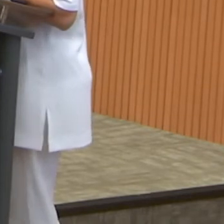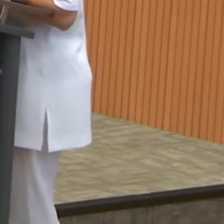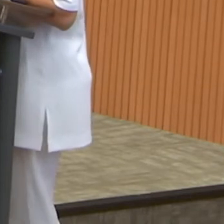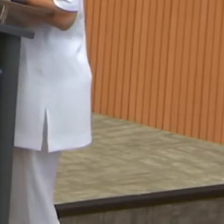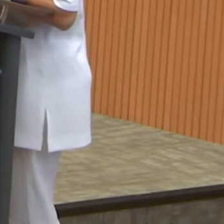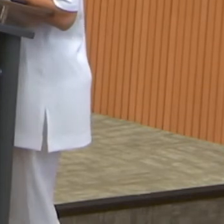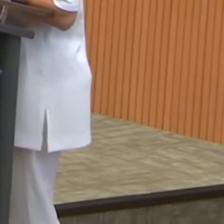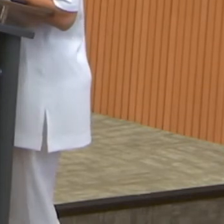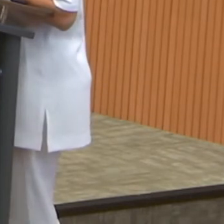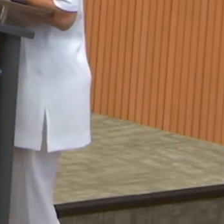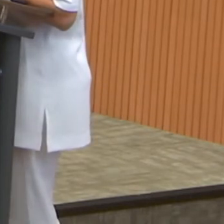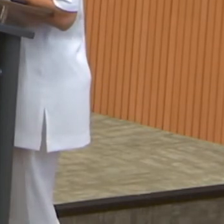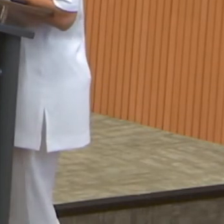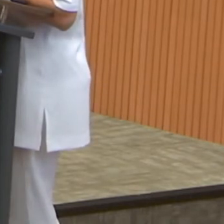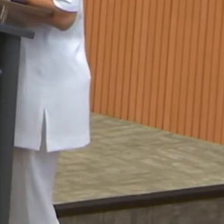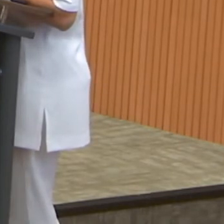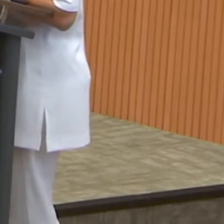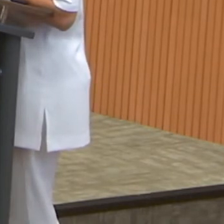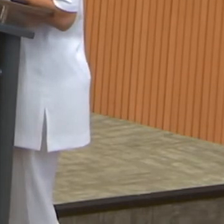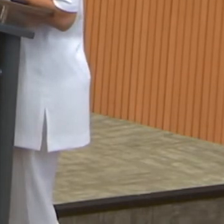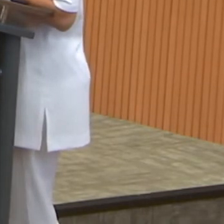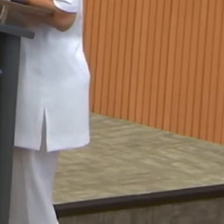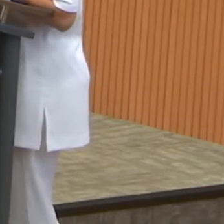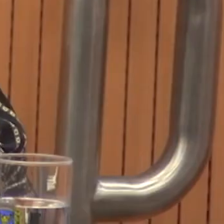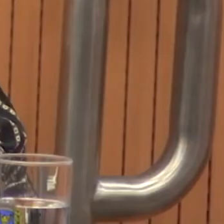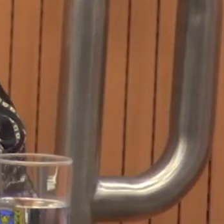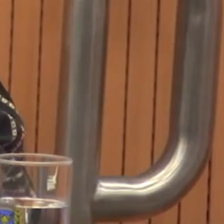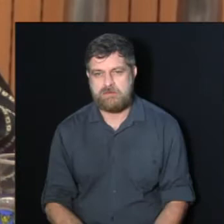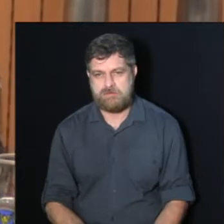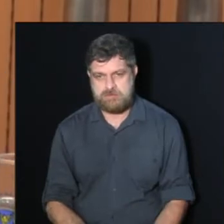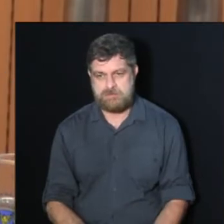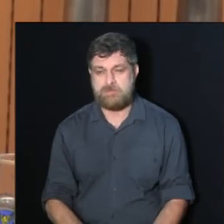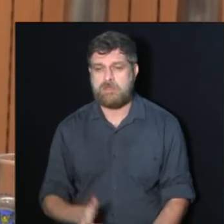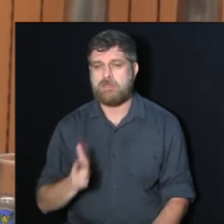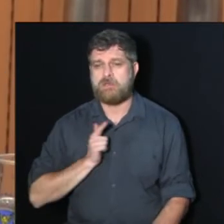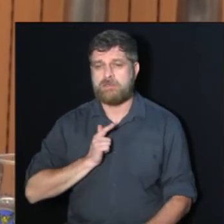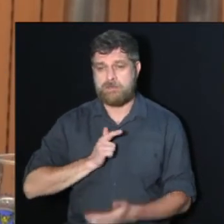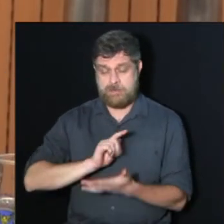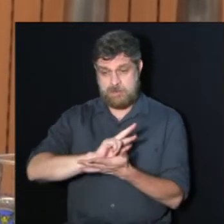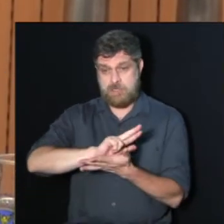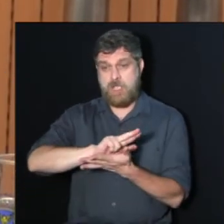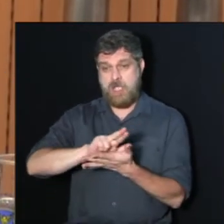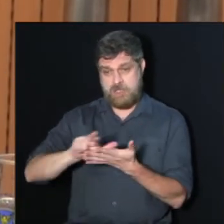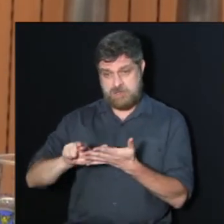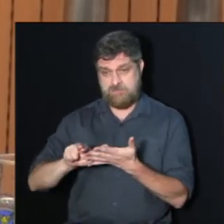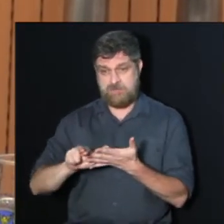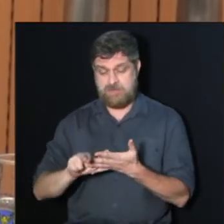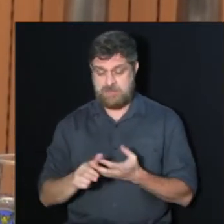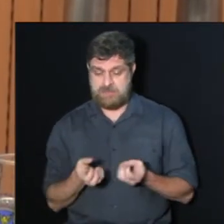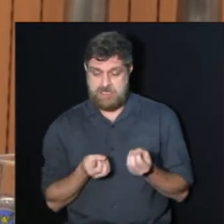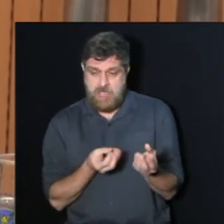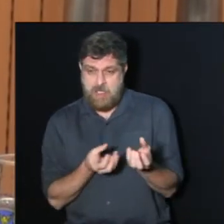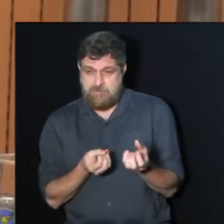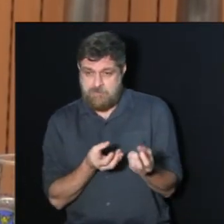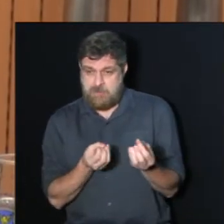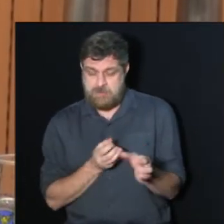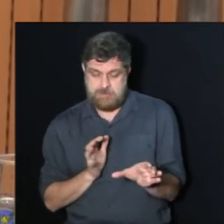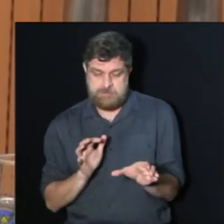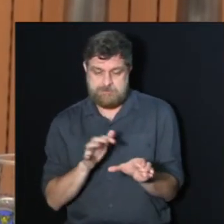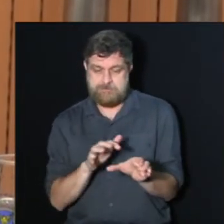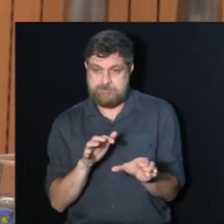Oi, boa noite. Existem diferentes fontes de dados que, por